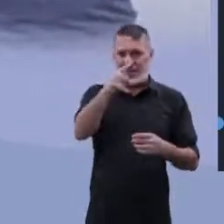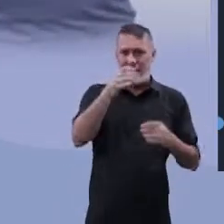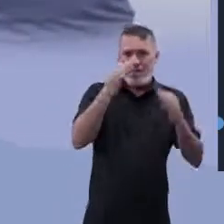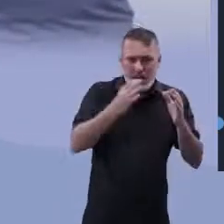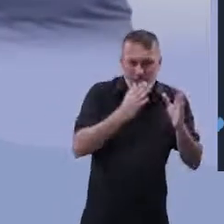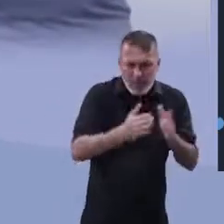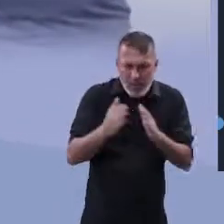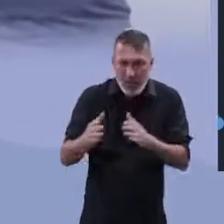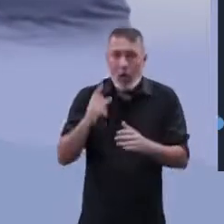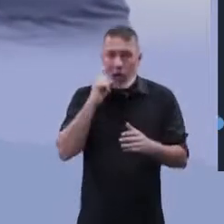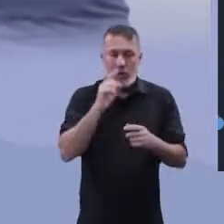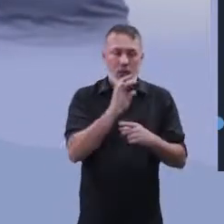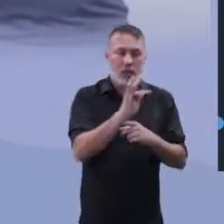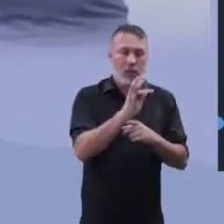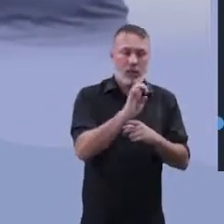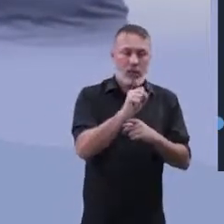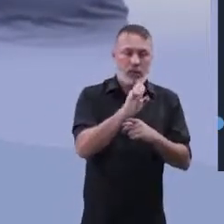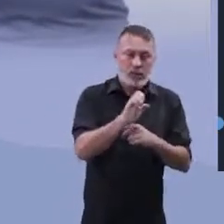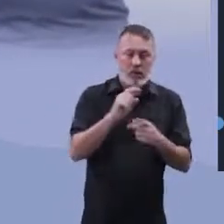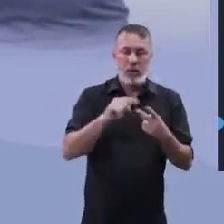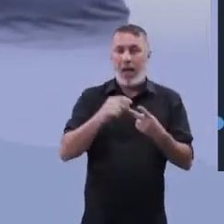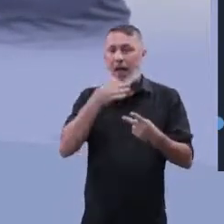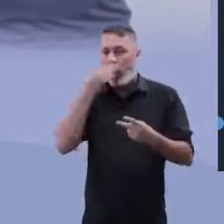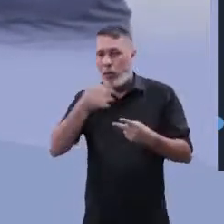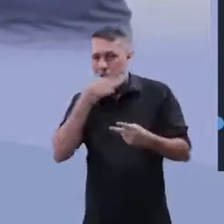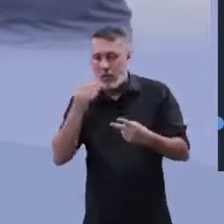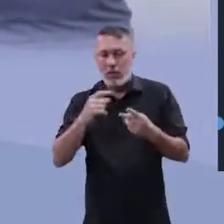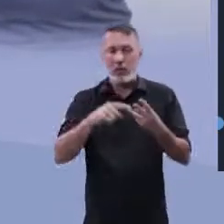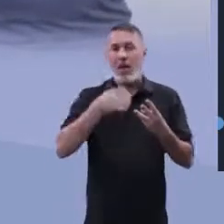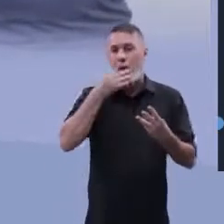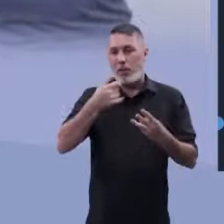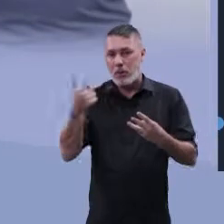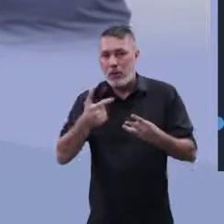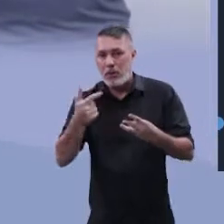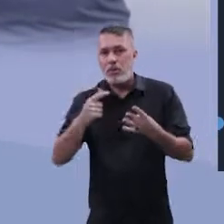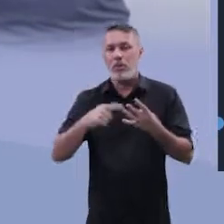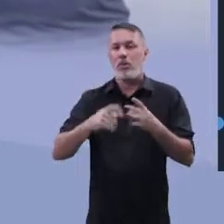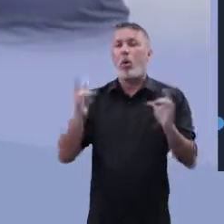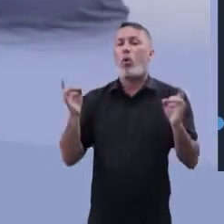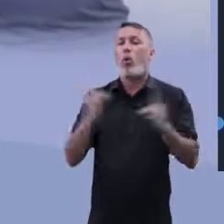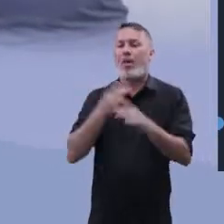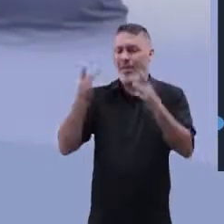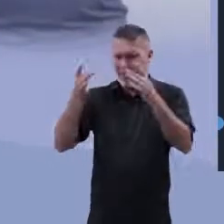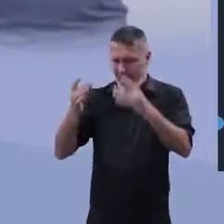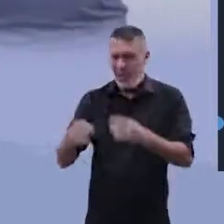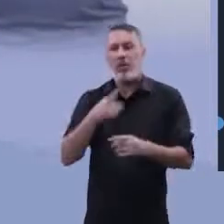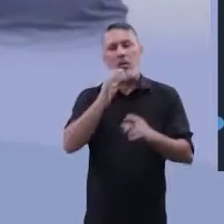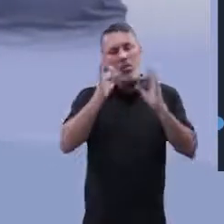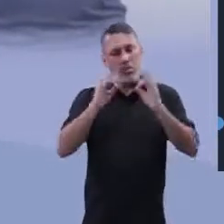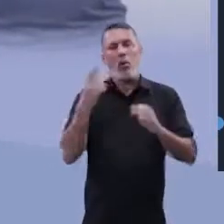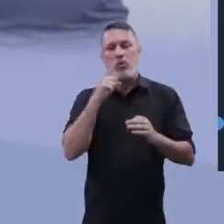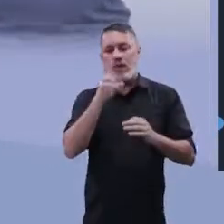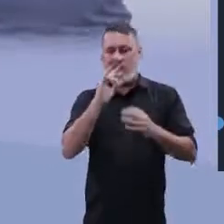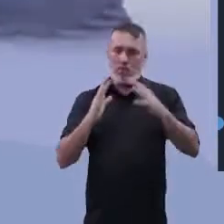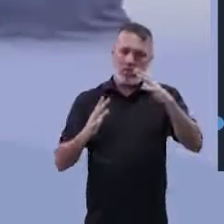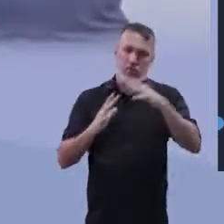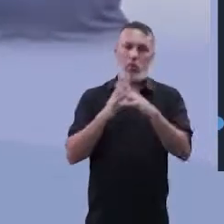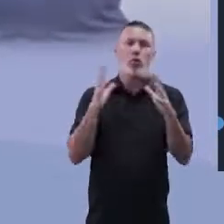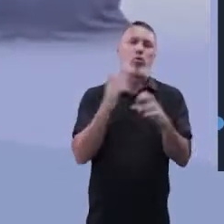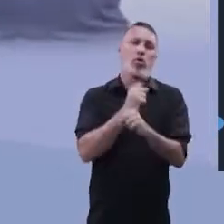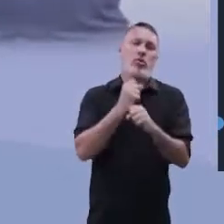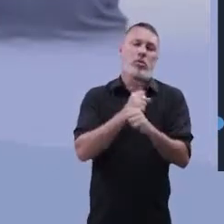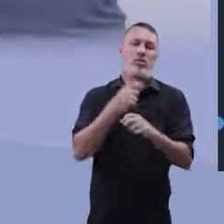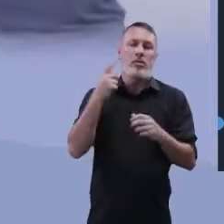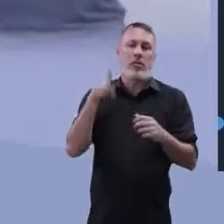essas ideias aí, tese, argumento 2, conclusão detalhada, você, de fato, vai alcançar, meu aluno,